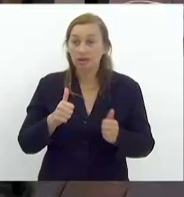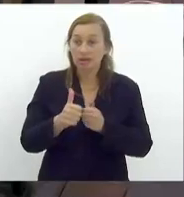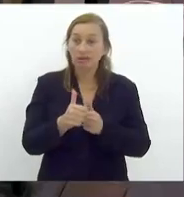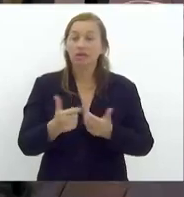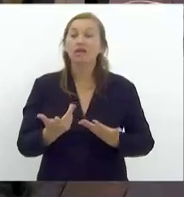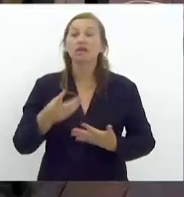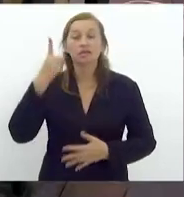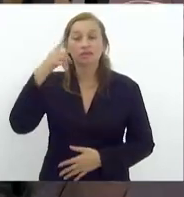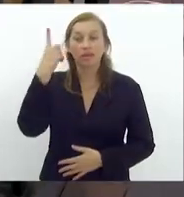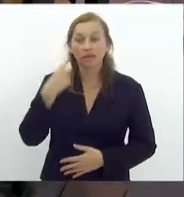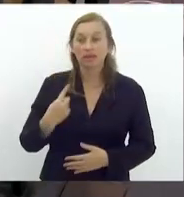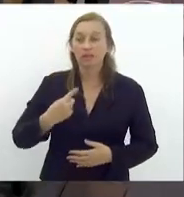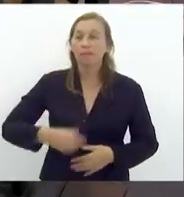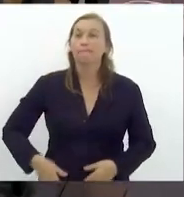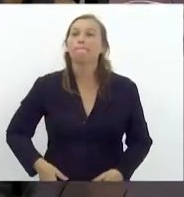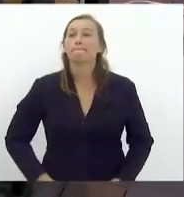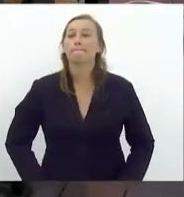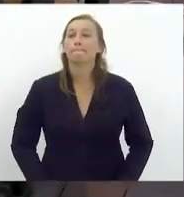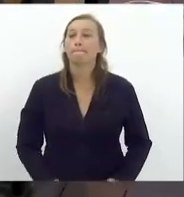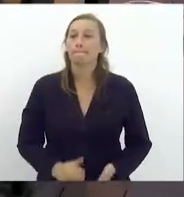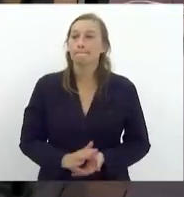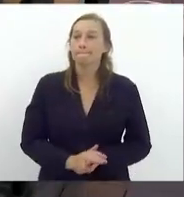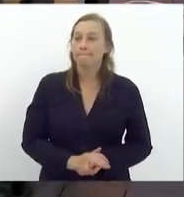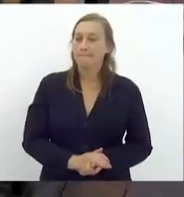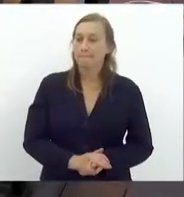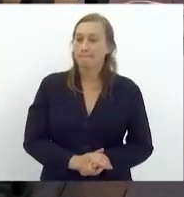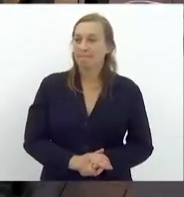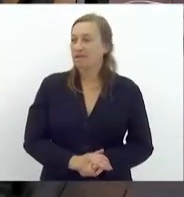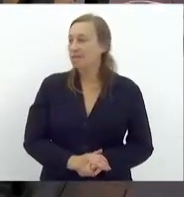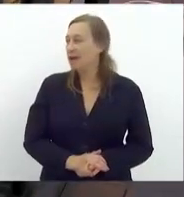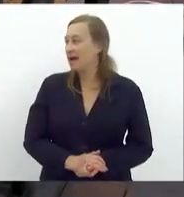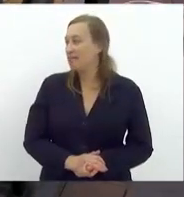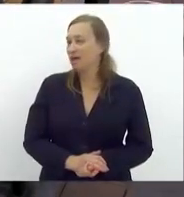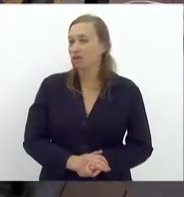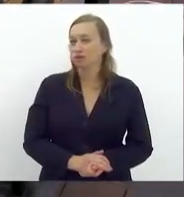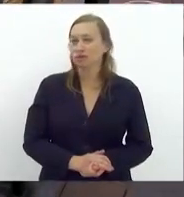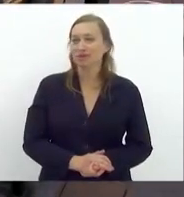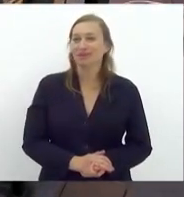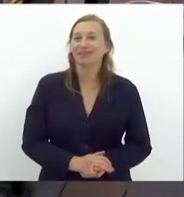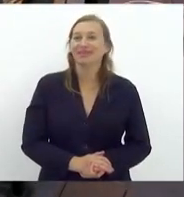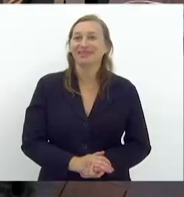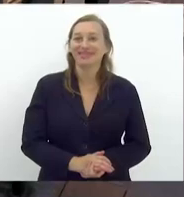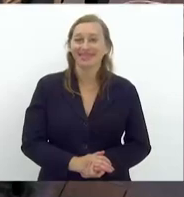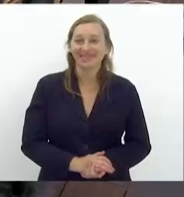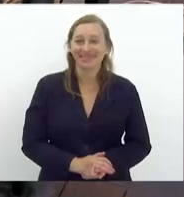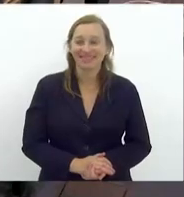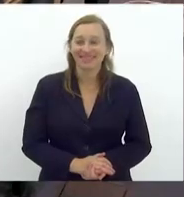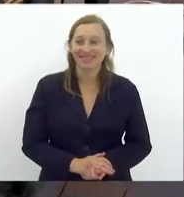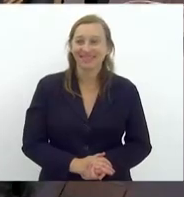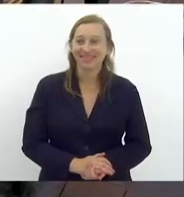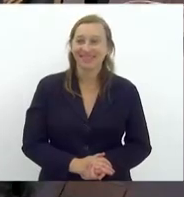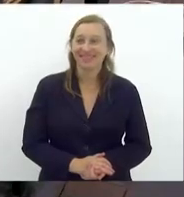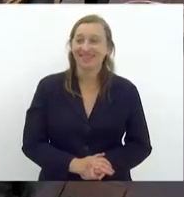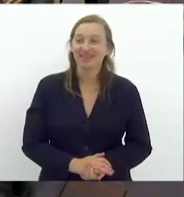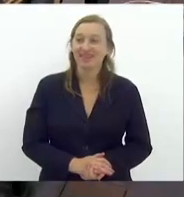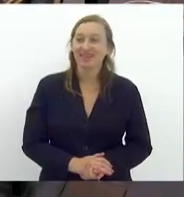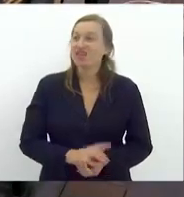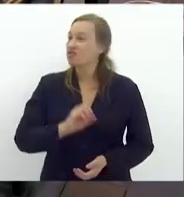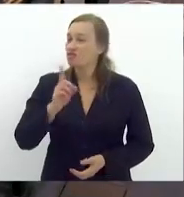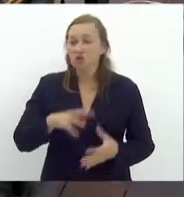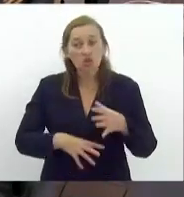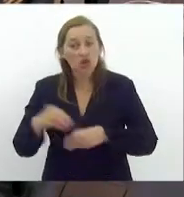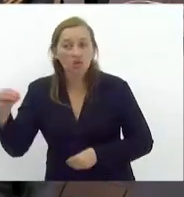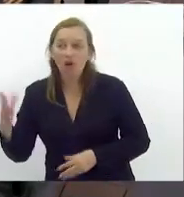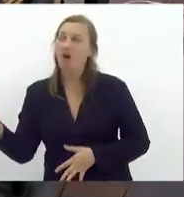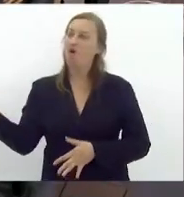a deputada Dani Monteiro som teste voz Ei vai embora não família